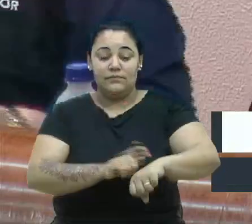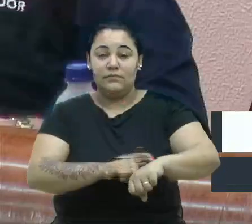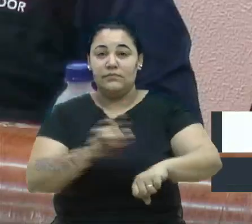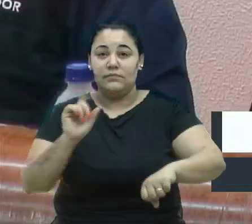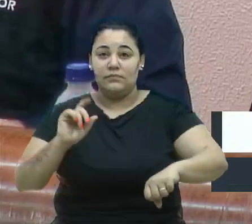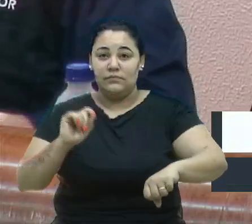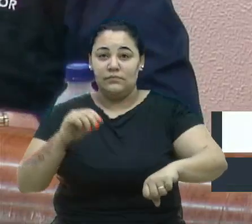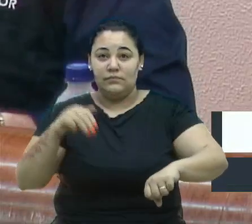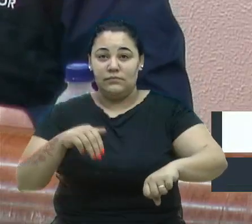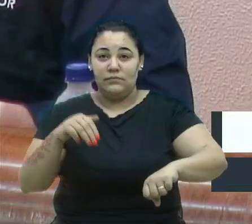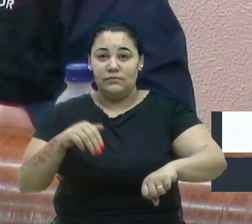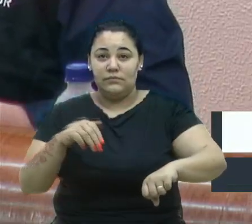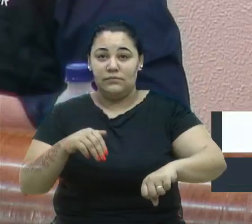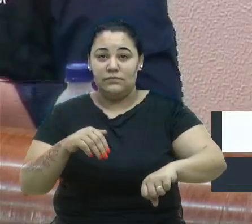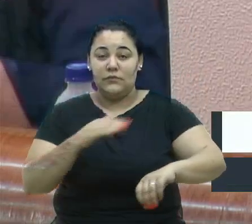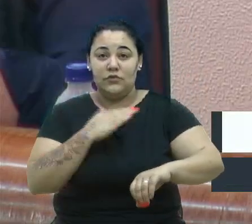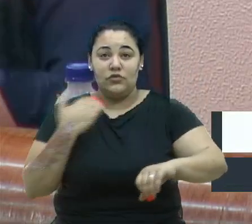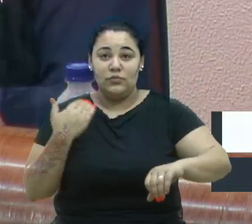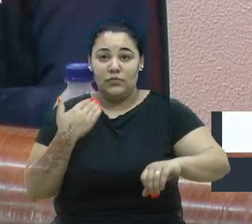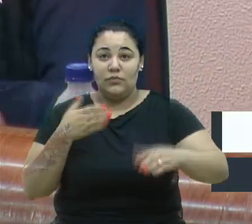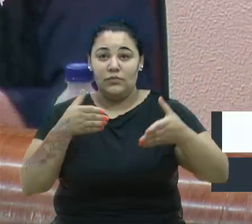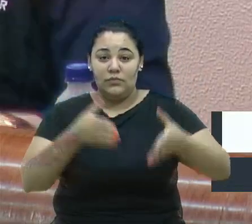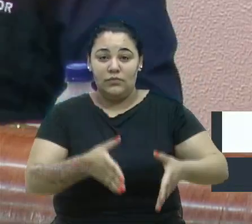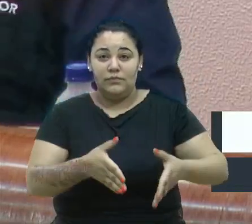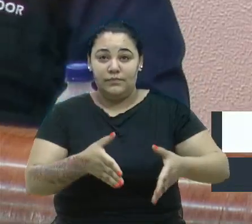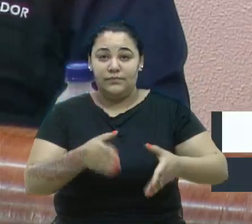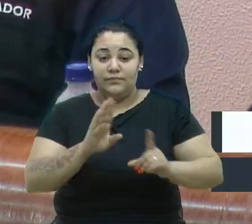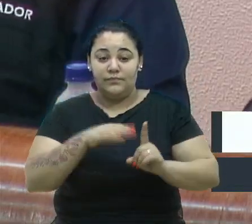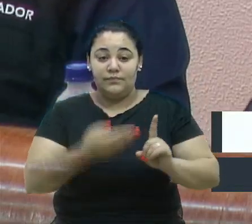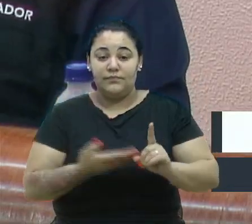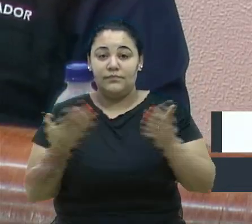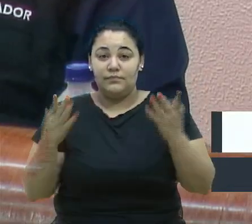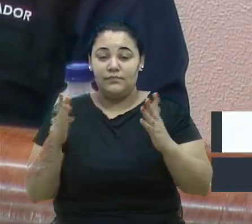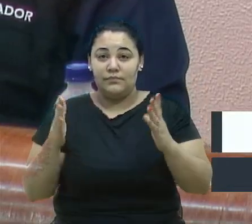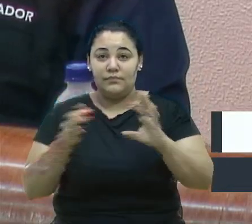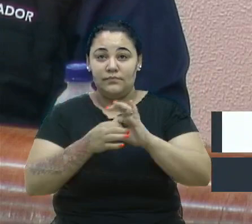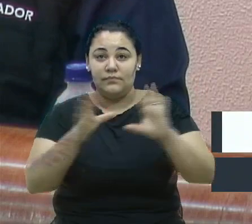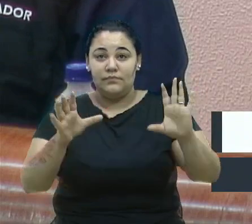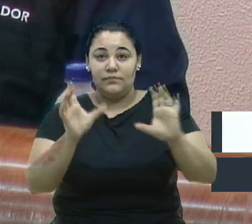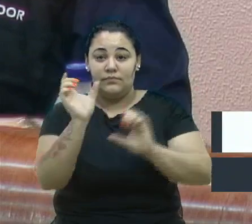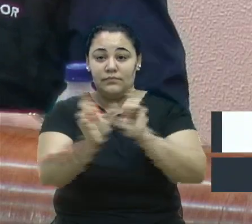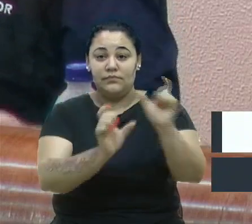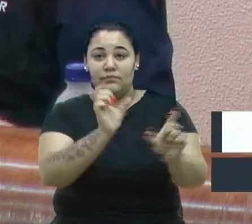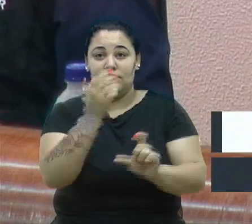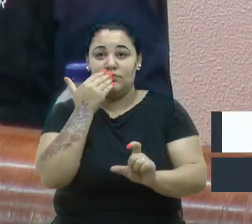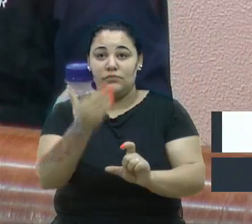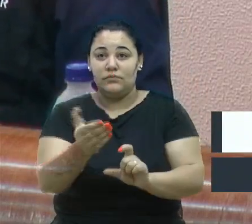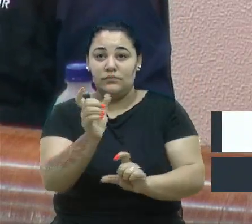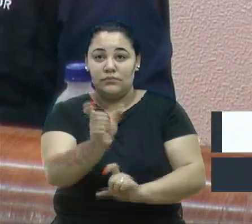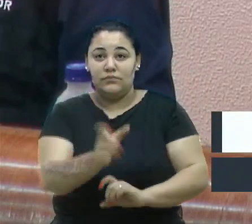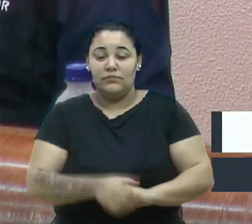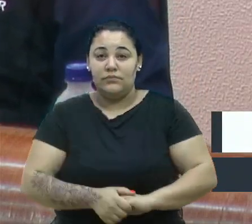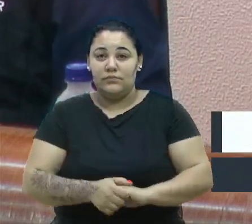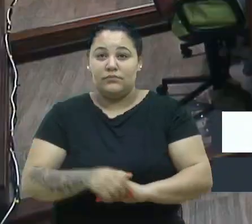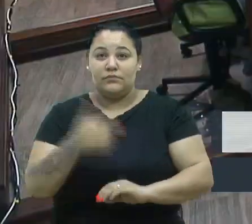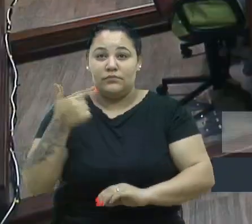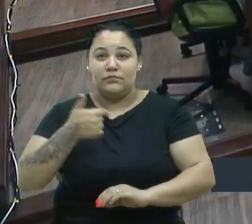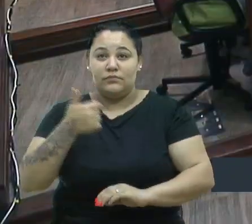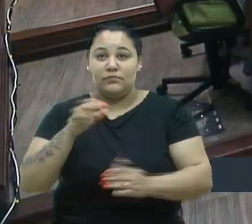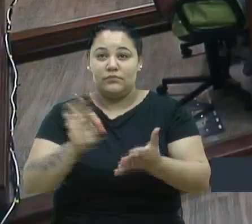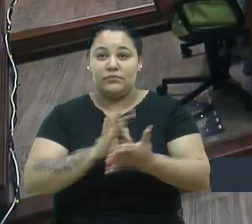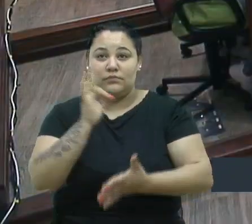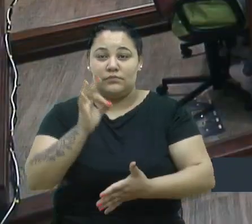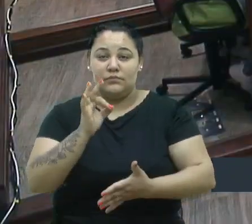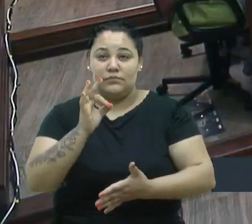apresentação de votos de pesar, de louvor de congratulações. A palavra está à disposição aos senhores vereadores. Peço a palavra, presidente. Primeiro vereador inscrito, Bortola. Peço a